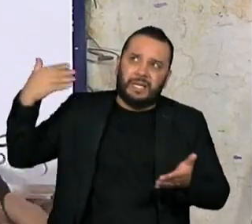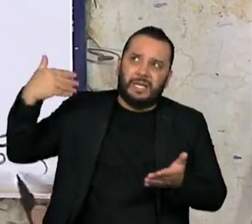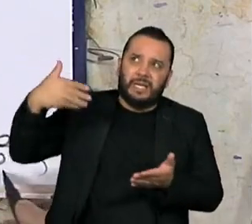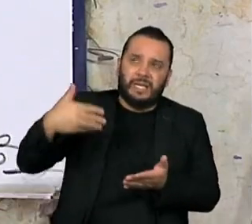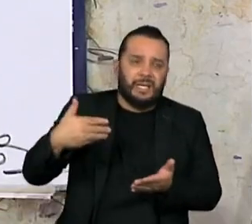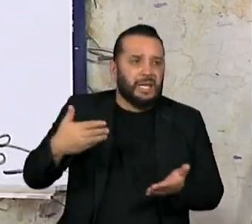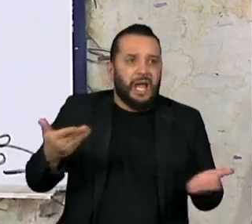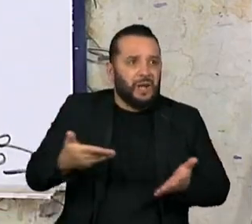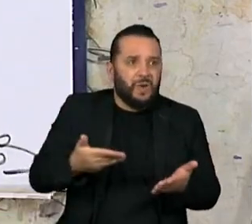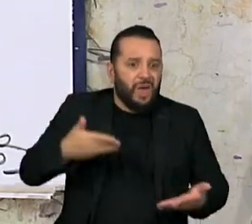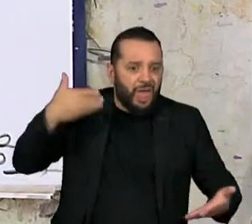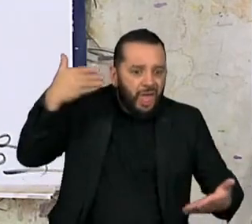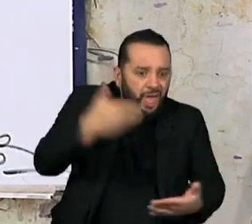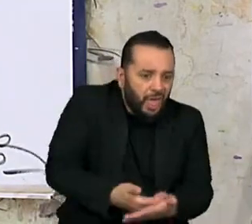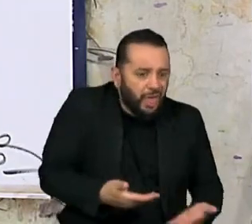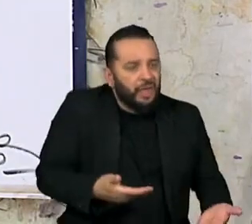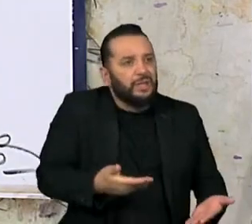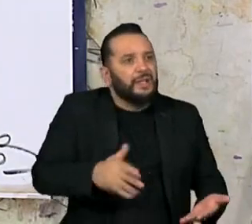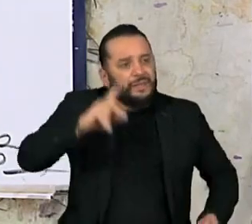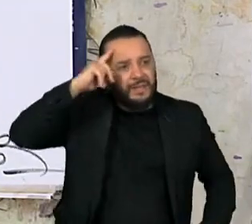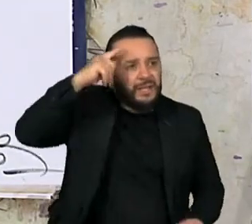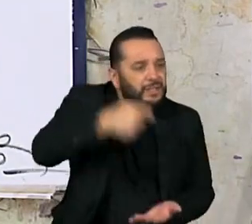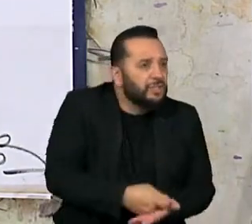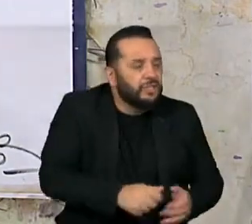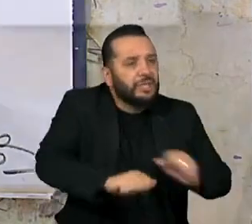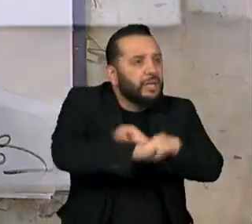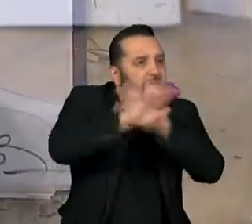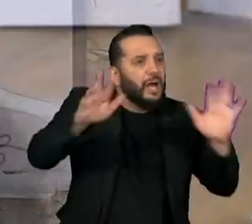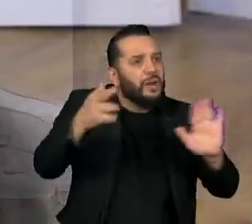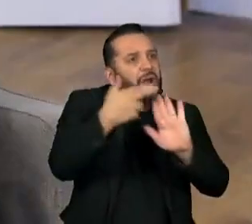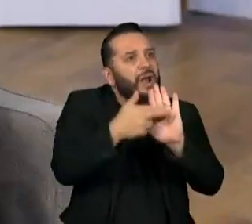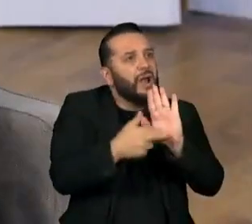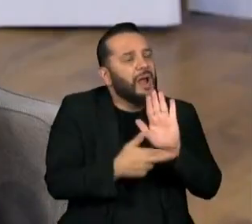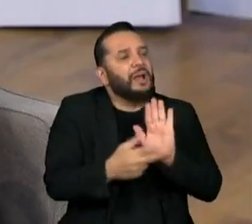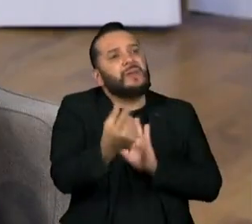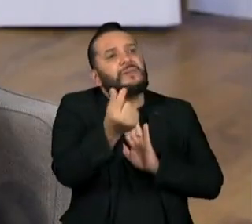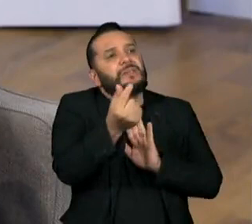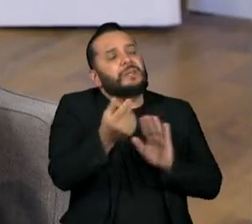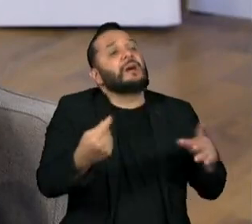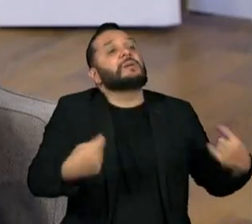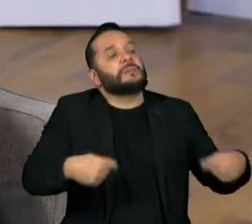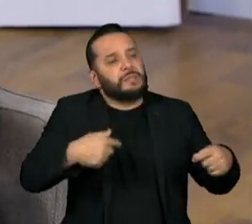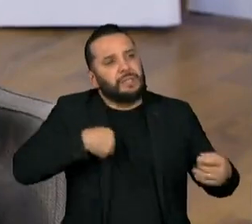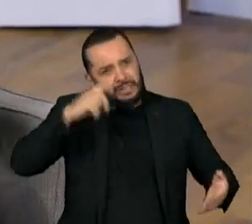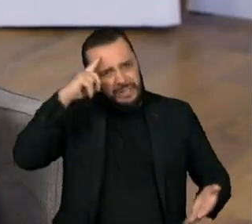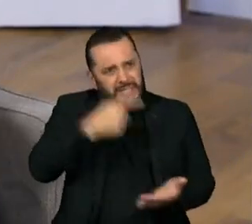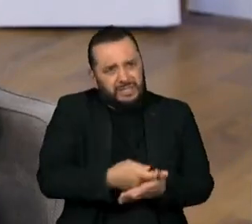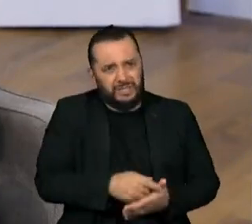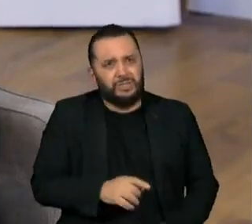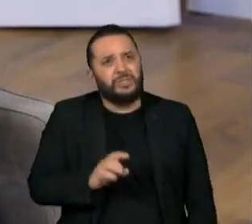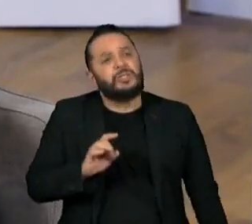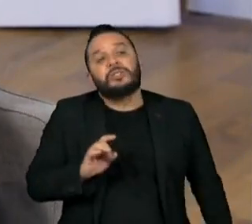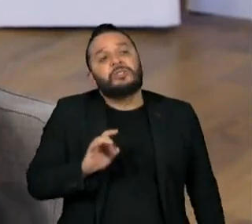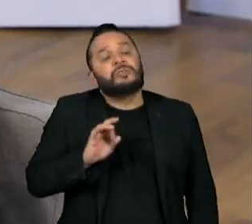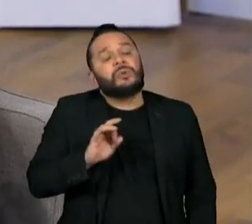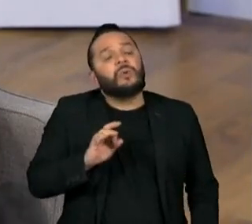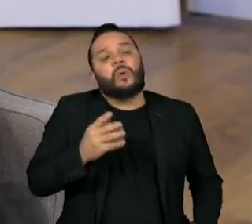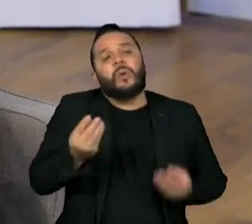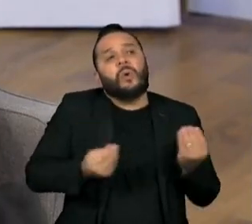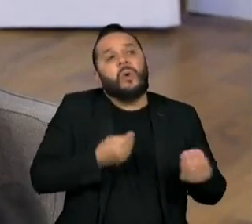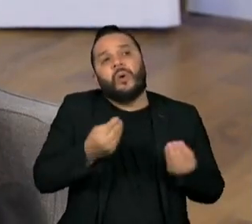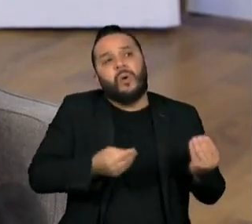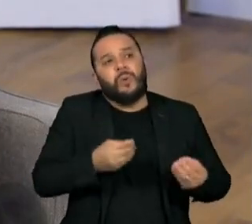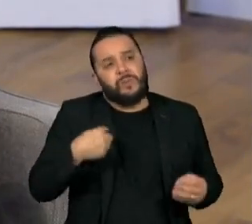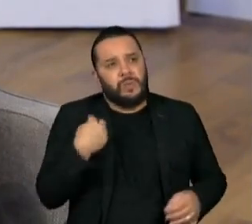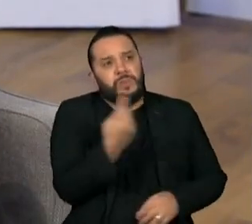definir agora com muita clareza Qual é a regra de qual porque ela tem que ser definida não não apenas para como é que vamos lidar